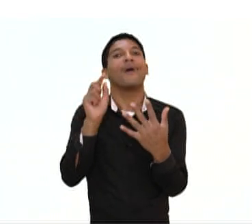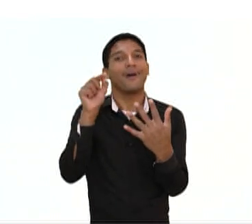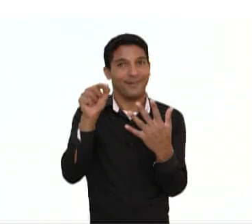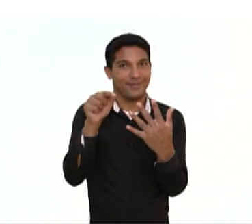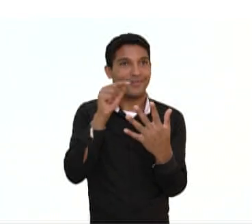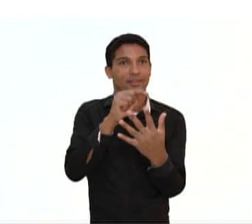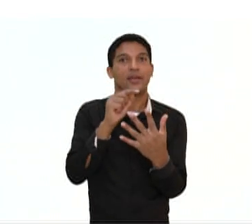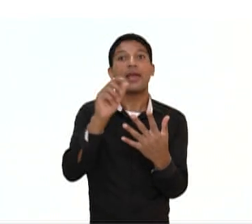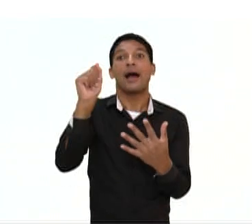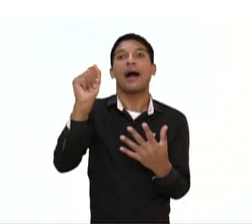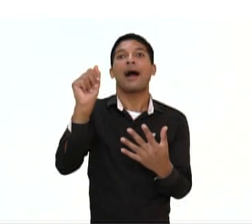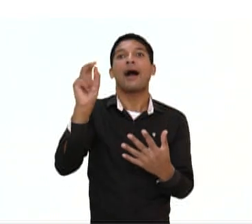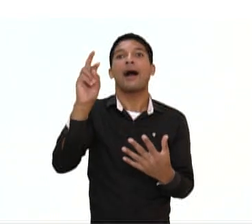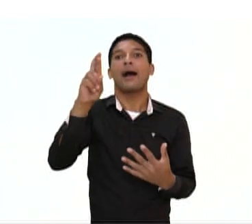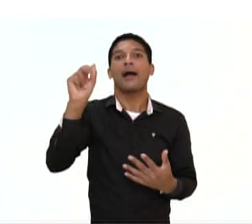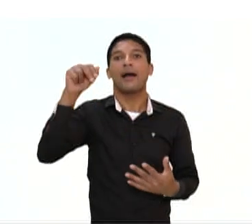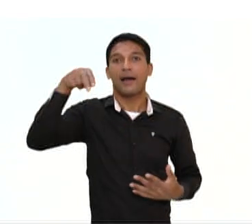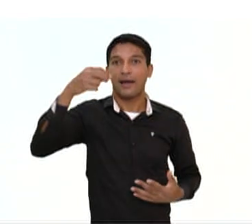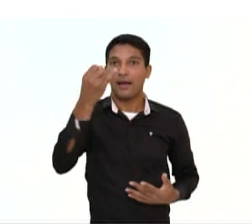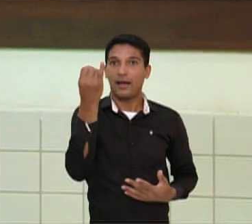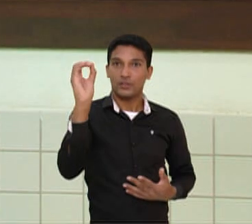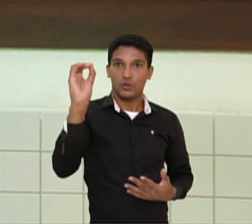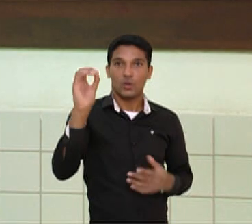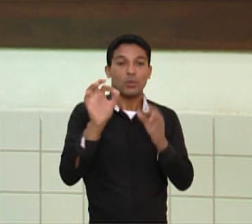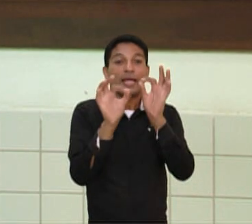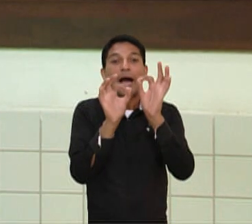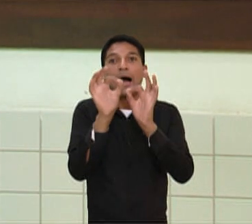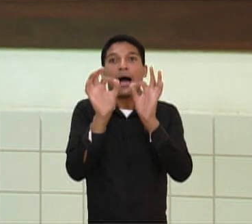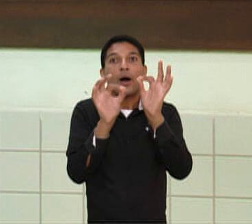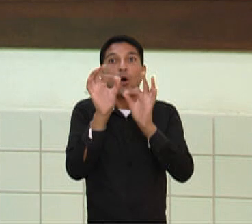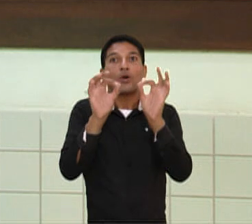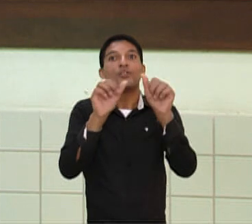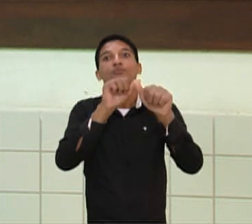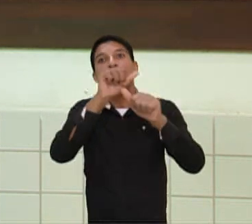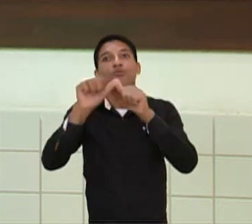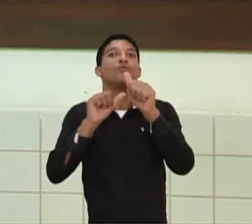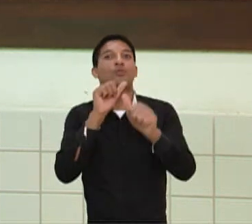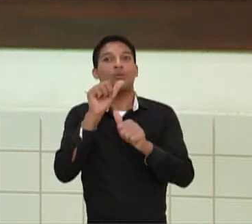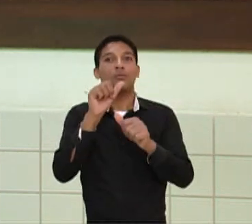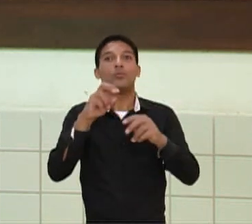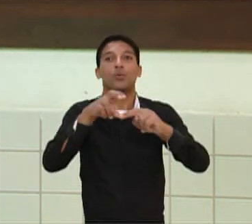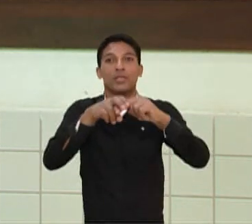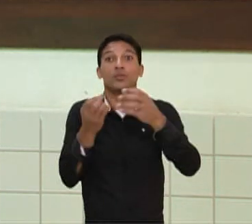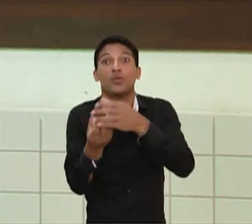Arranjo, porque a mudança da ordem define um novo conjunto. Então, a